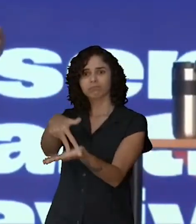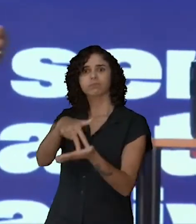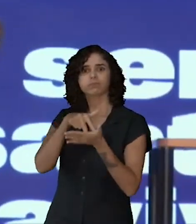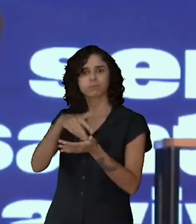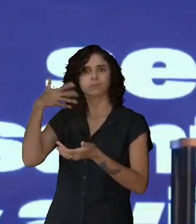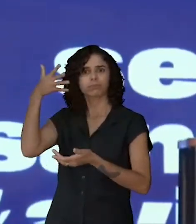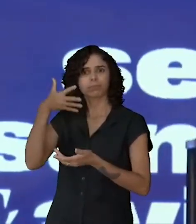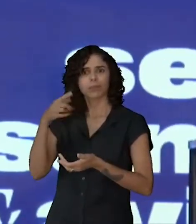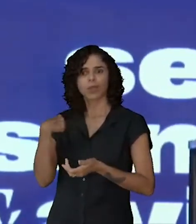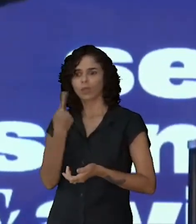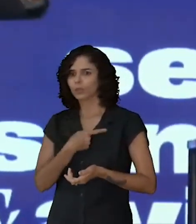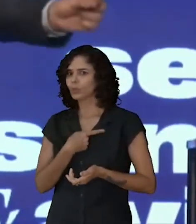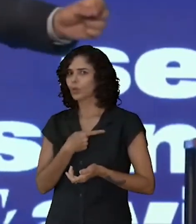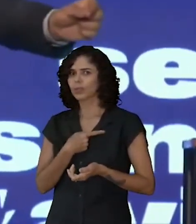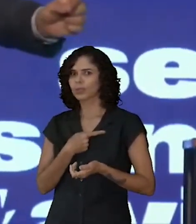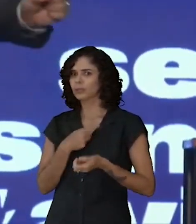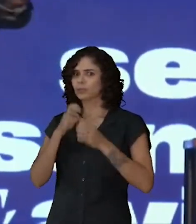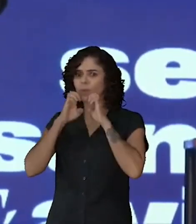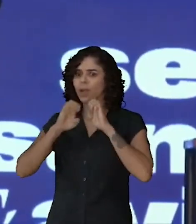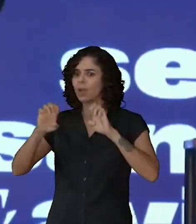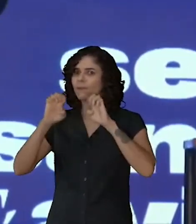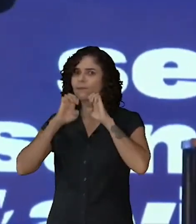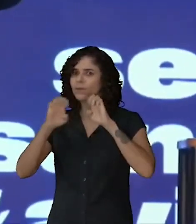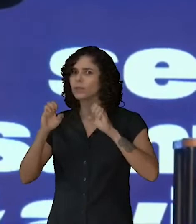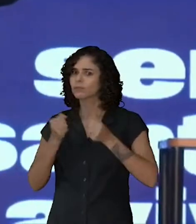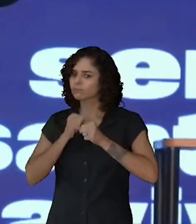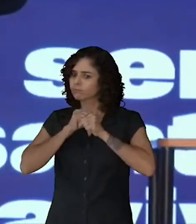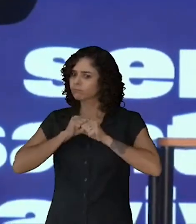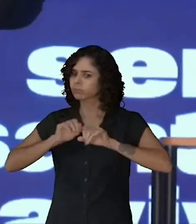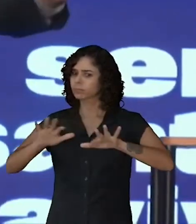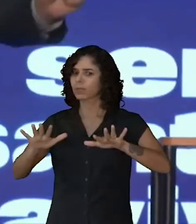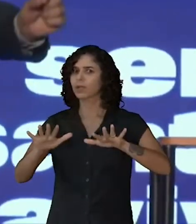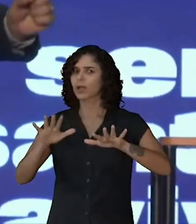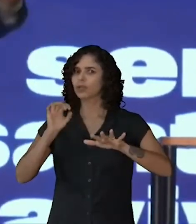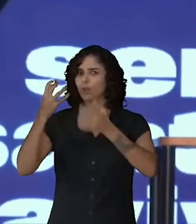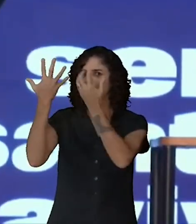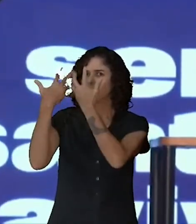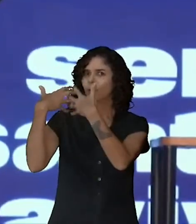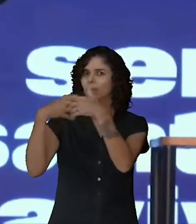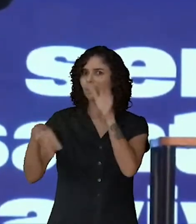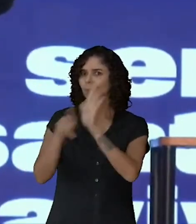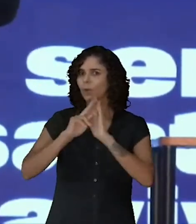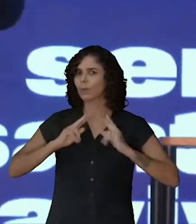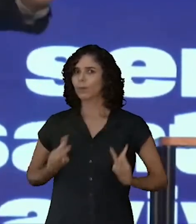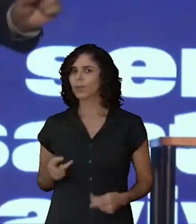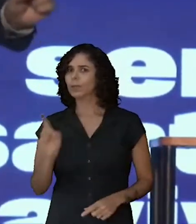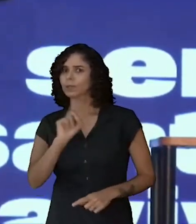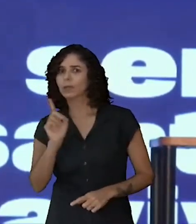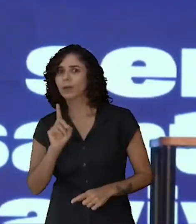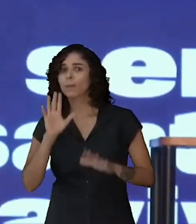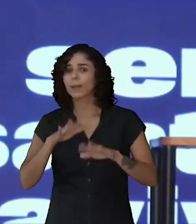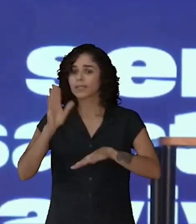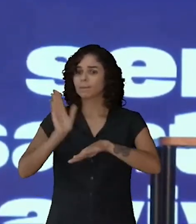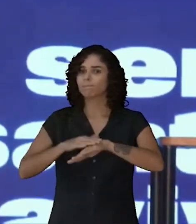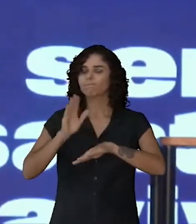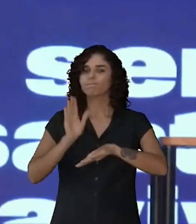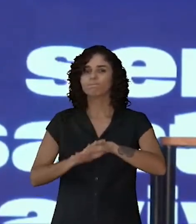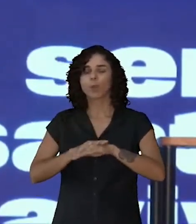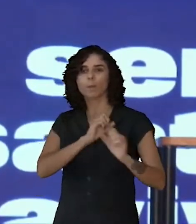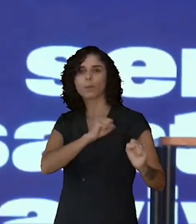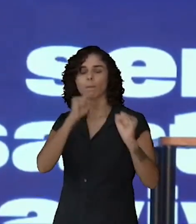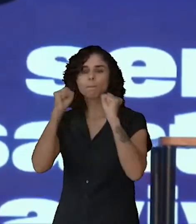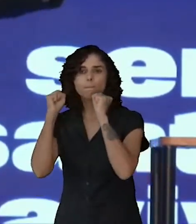a vocês um evangelho baseado em raciocínio humano, mas em poder e